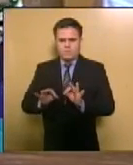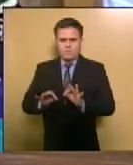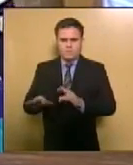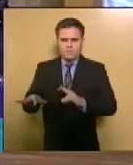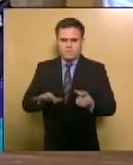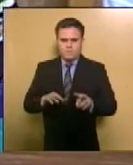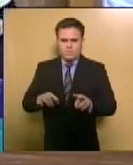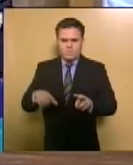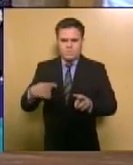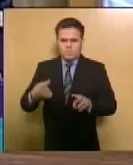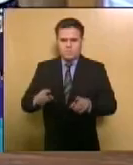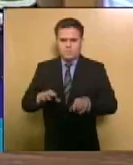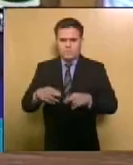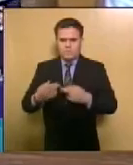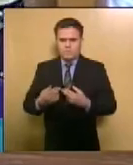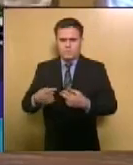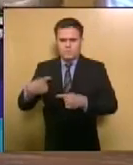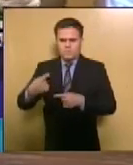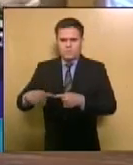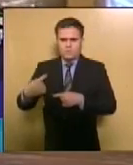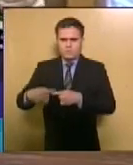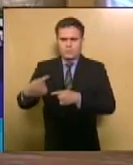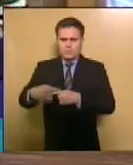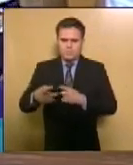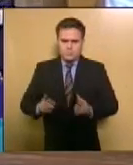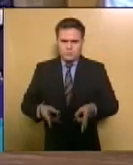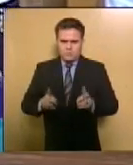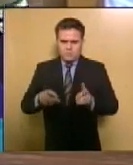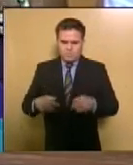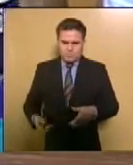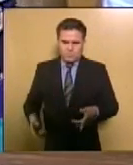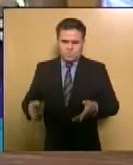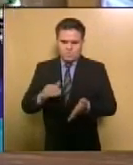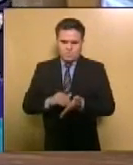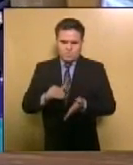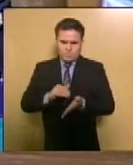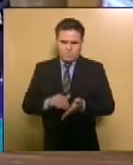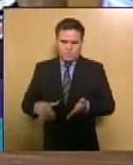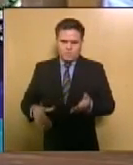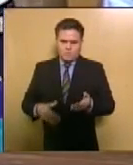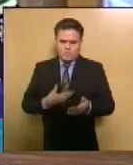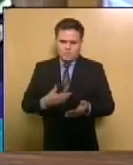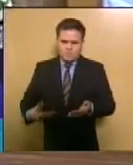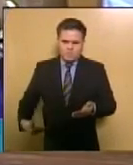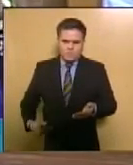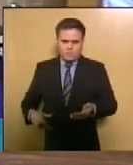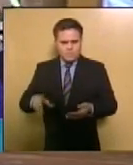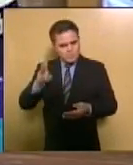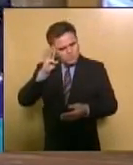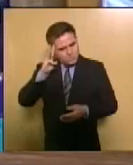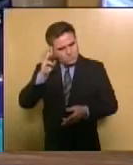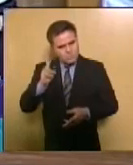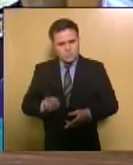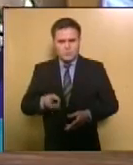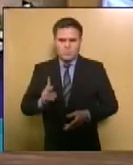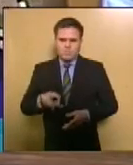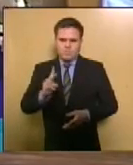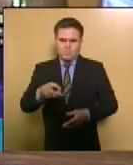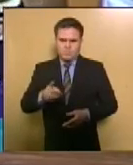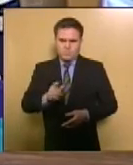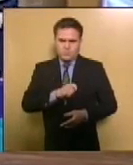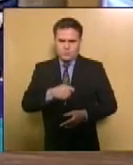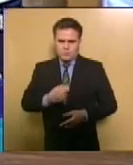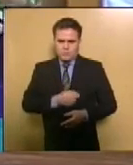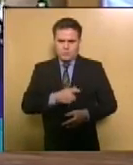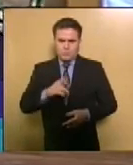então nós temos na sala do Secretário de Segurança Pública a reunião todas todas as terças-feiras da delegada